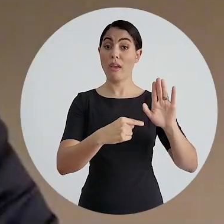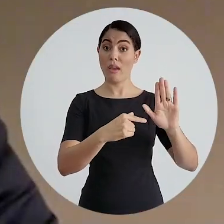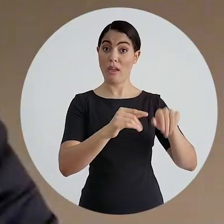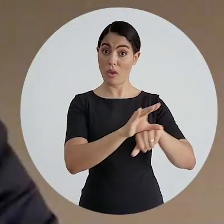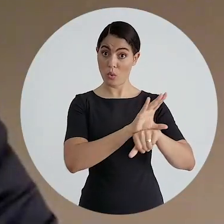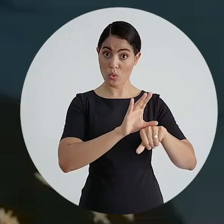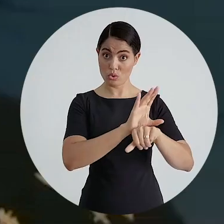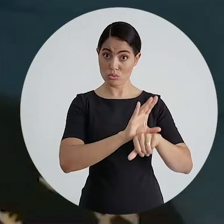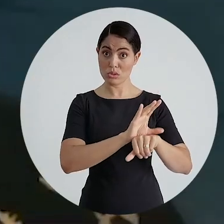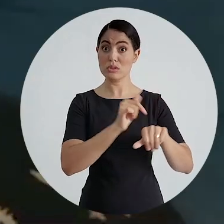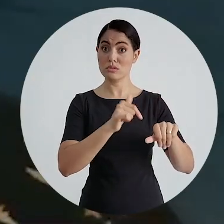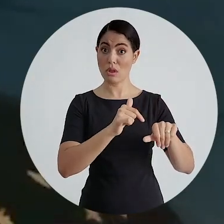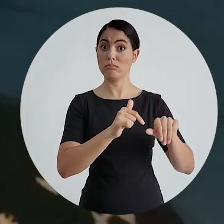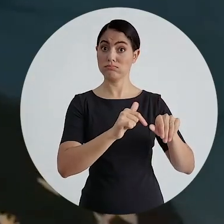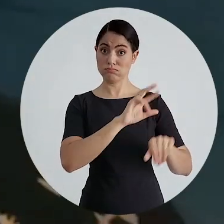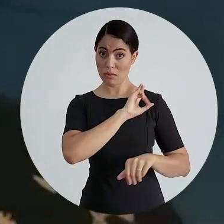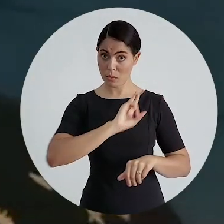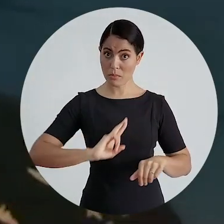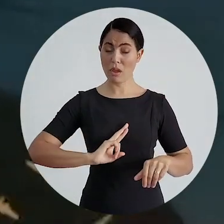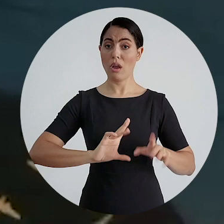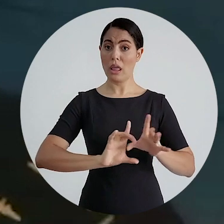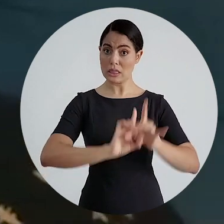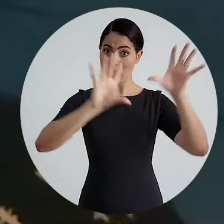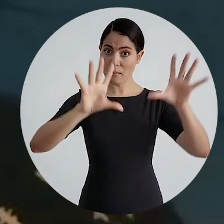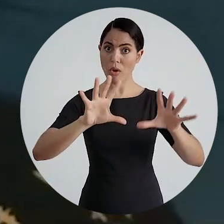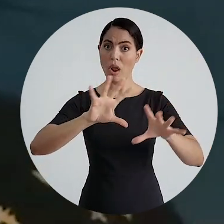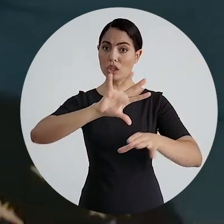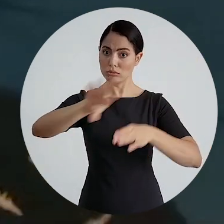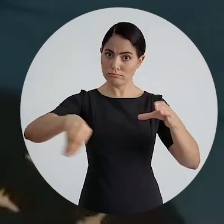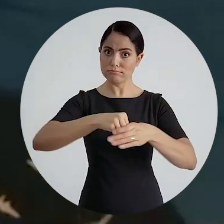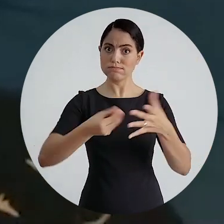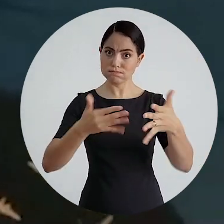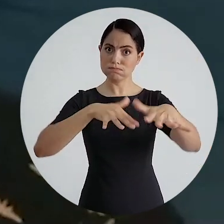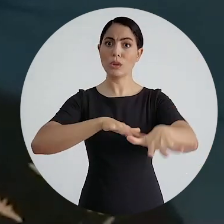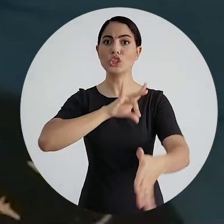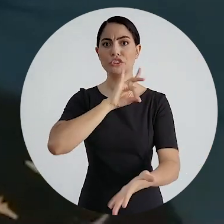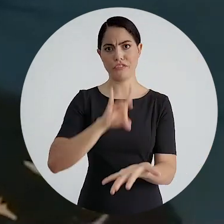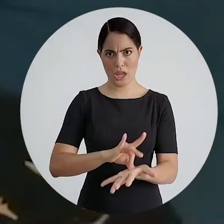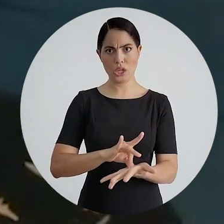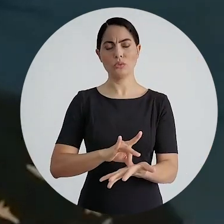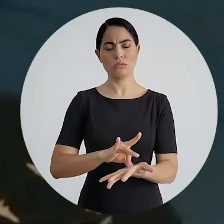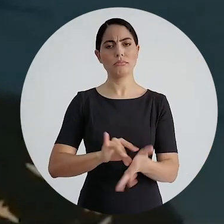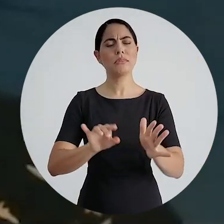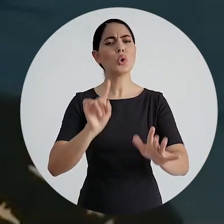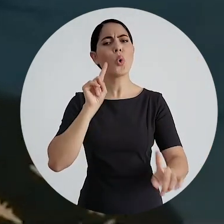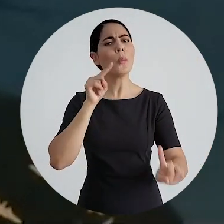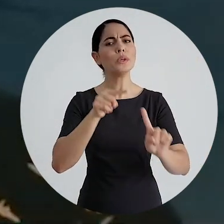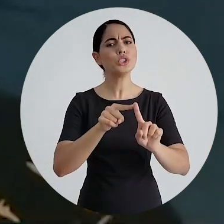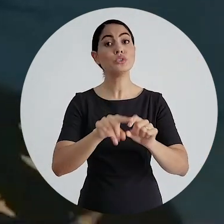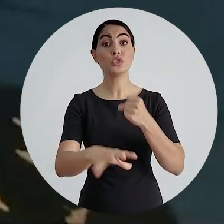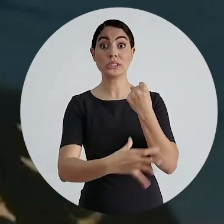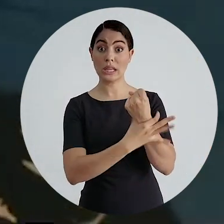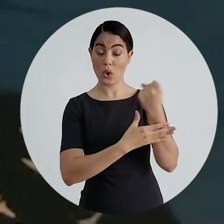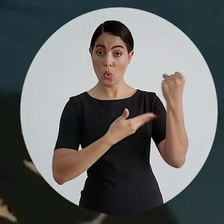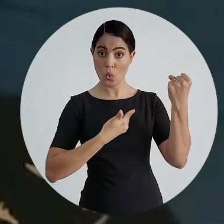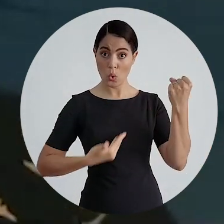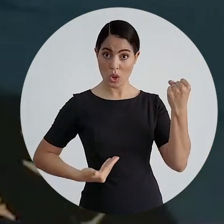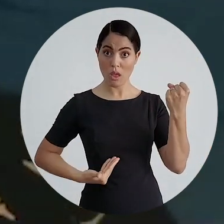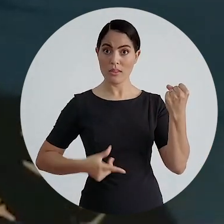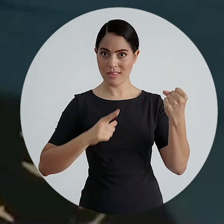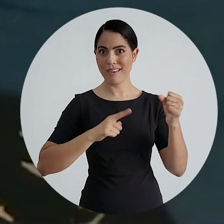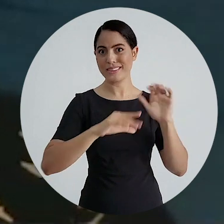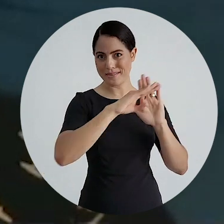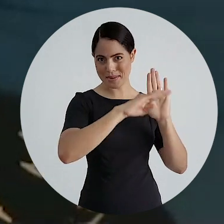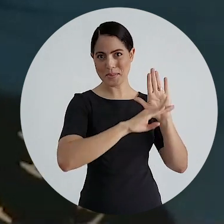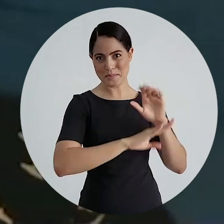Constituição republicana, democrática, inclusiva, né? Então, a ideia é que as forças de segurança, até por estarem